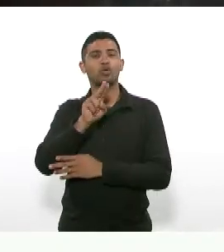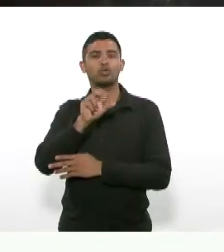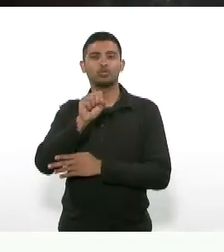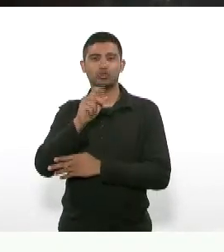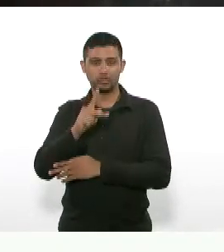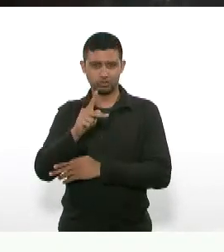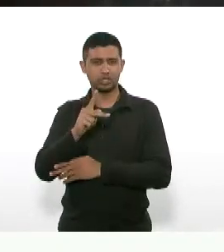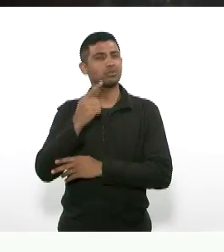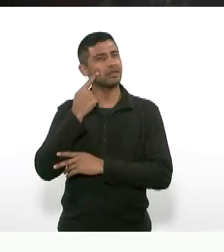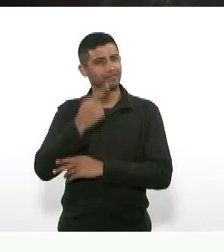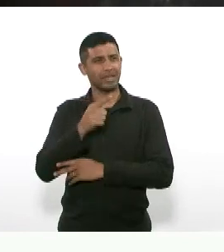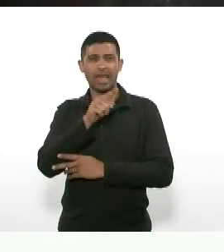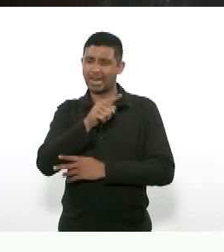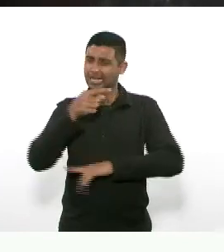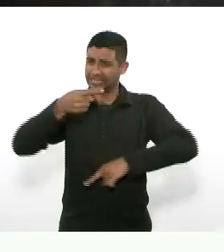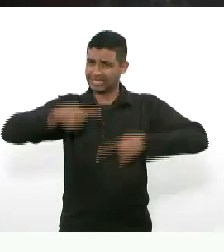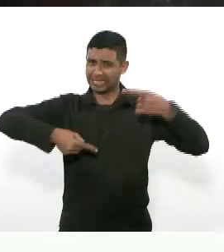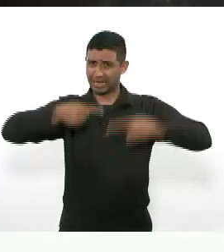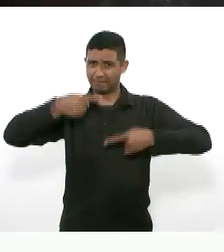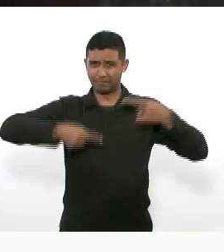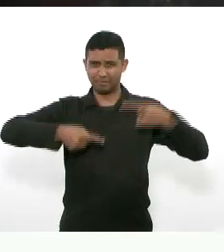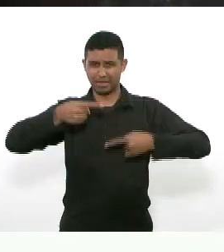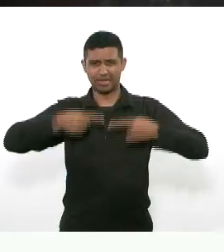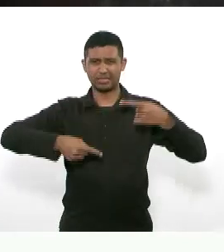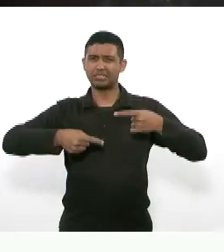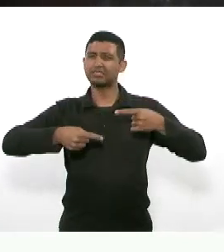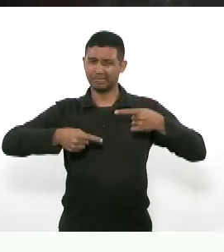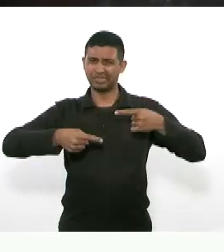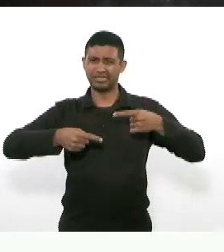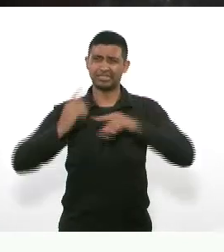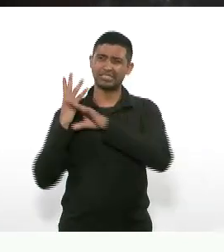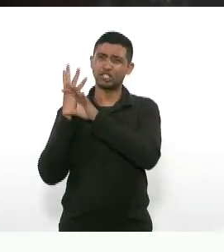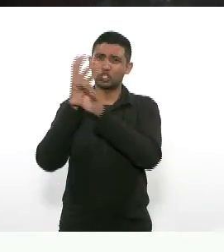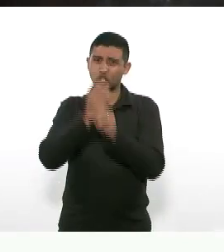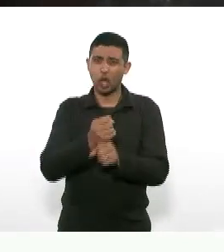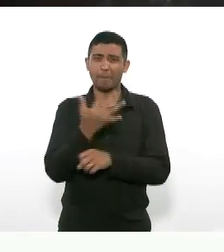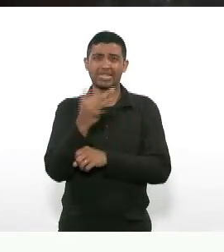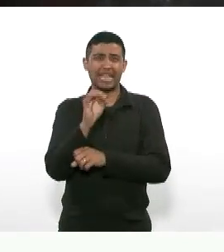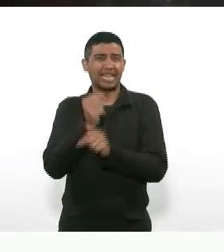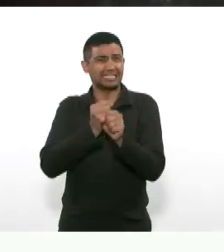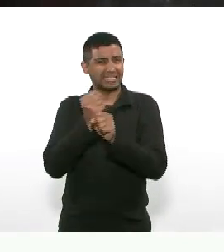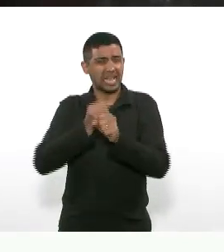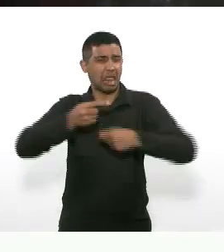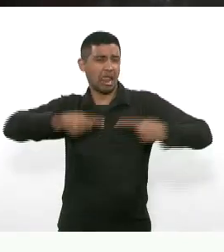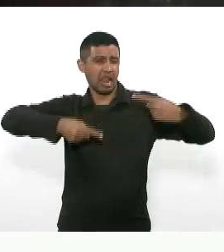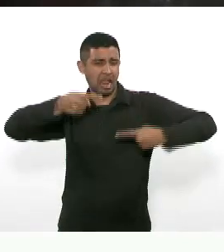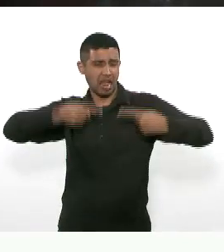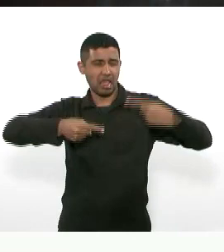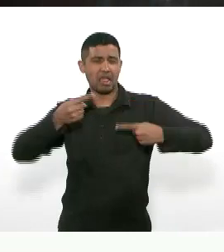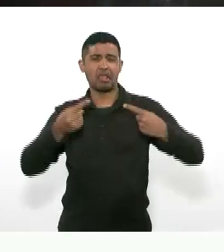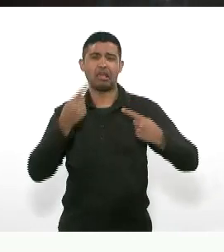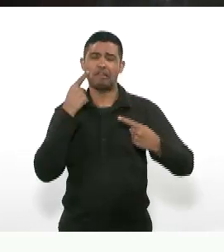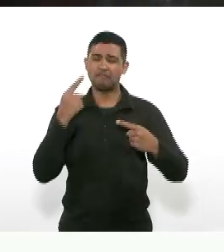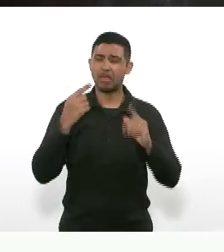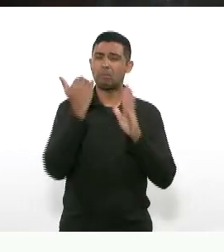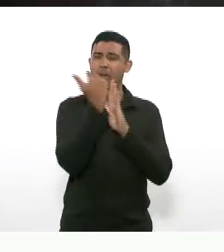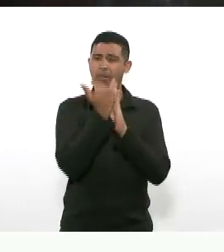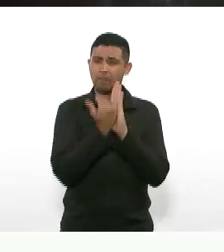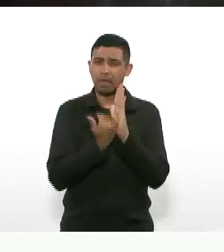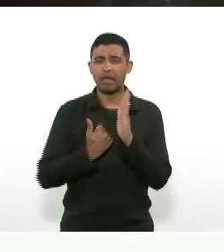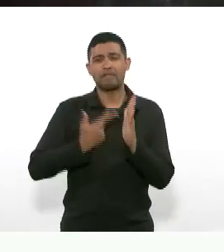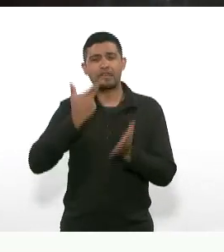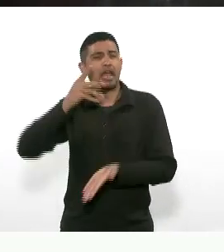foi um debate que se teve aí, no mínimo, por 10 anos, discutindo a necessidade